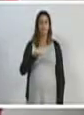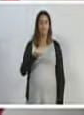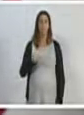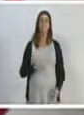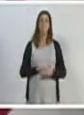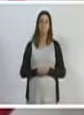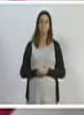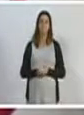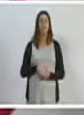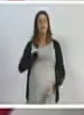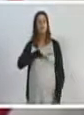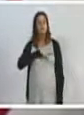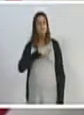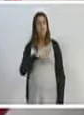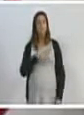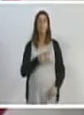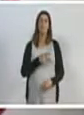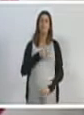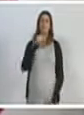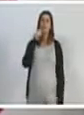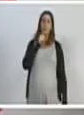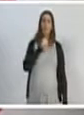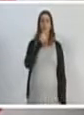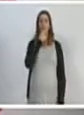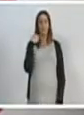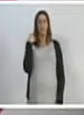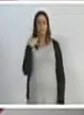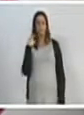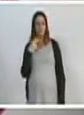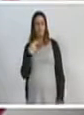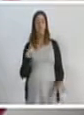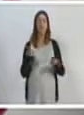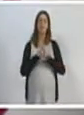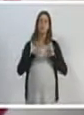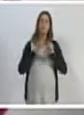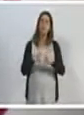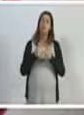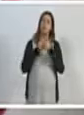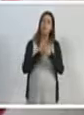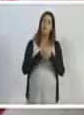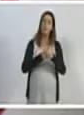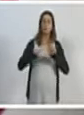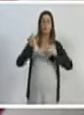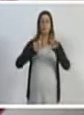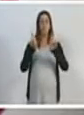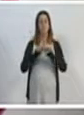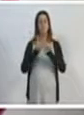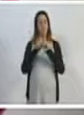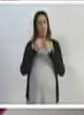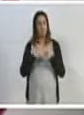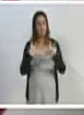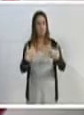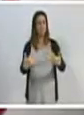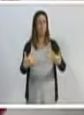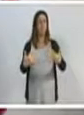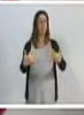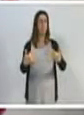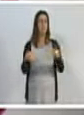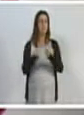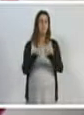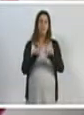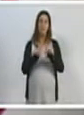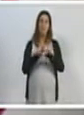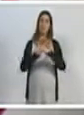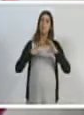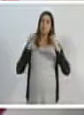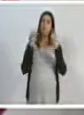Presidente, senhores e senhora vereadora, todos que nos acompanham através da TVLM, boa tarde, boa tarde à plateia, às lideranças comunitárias que nos